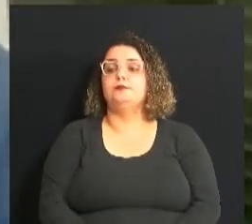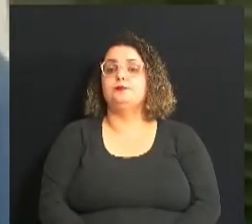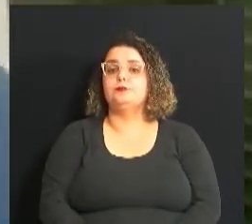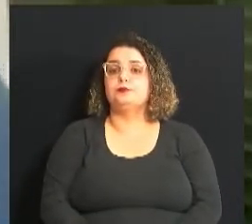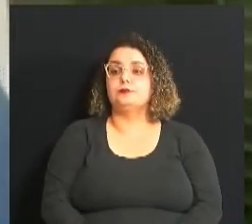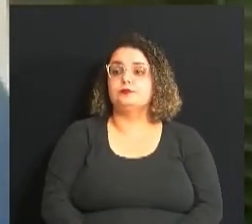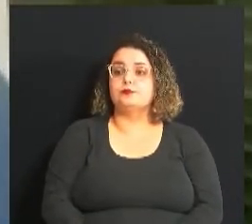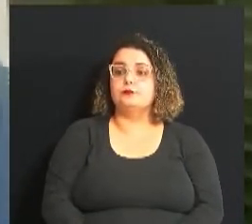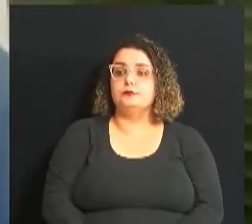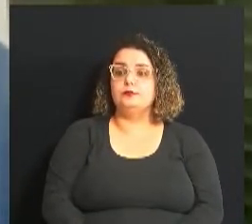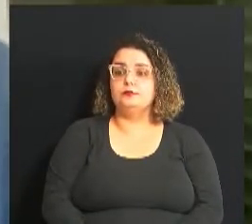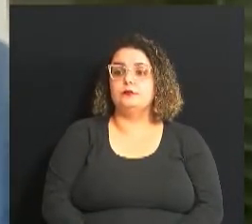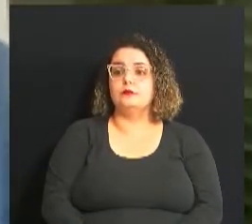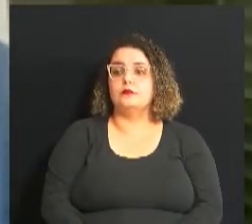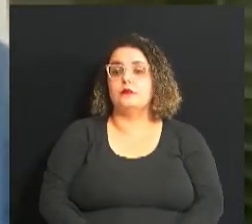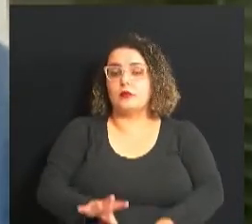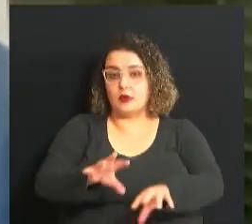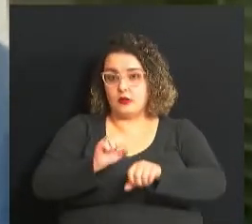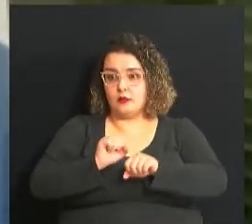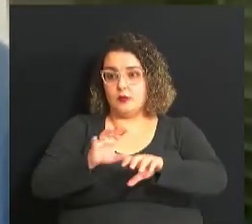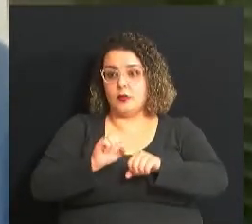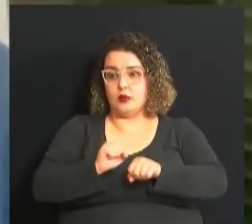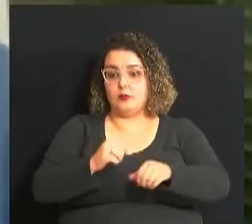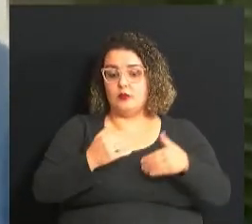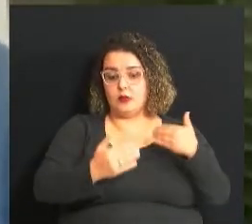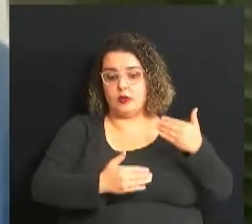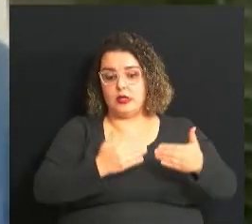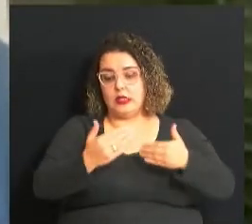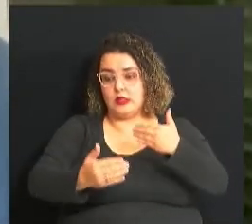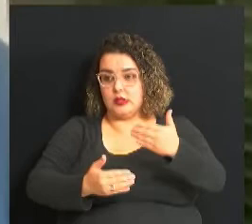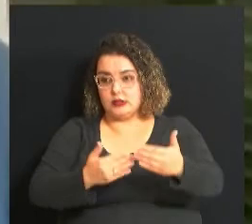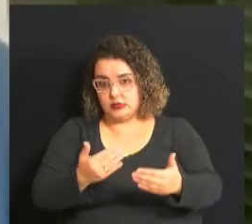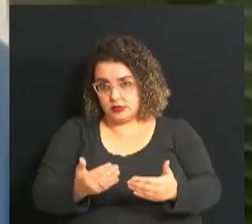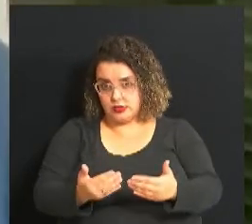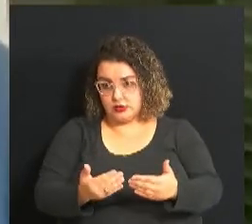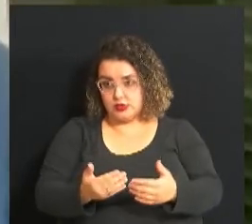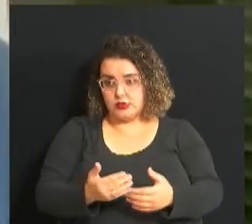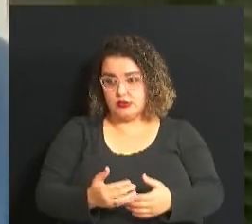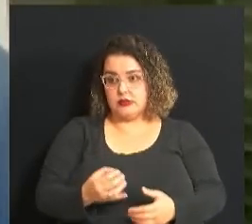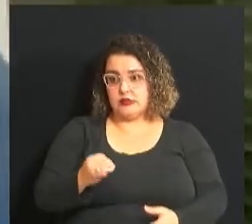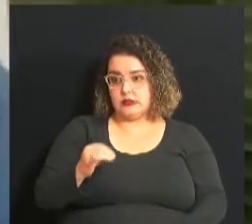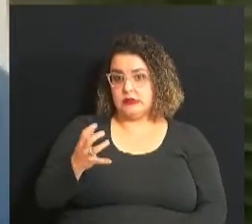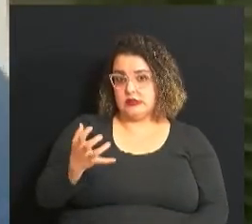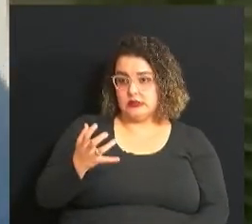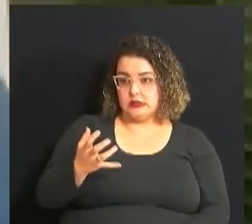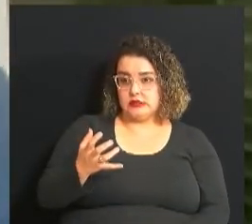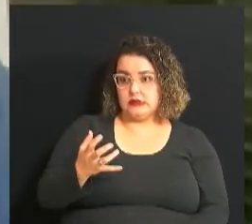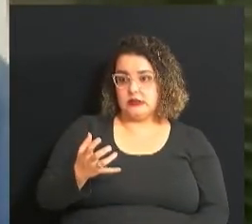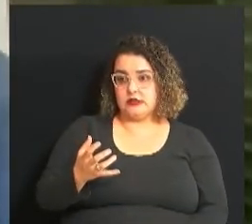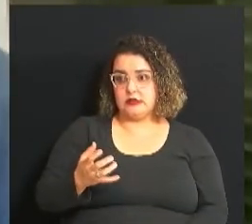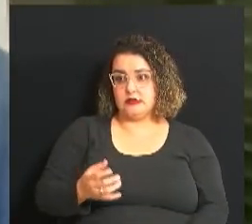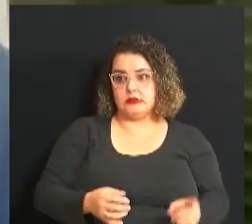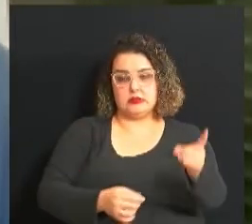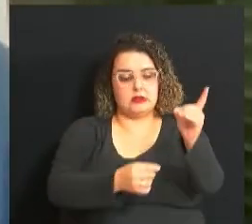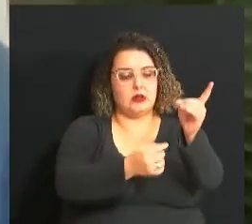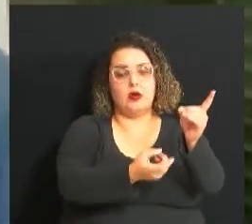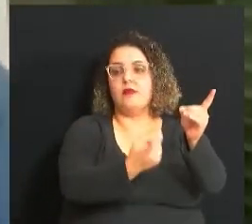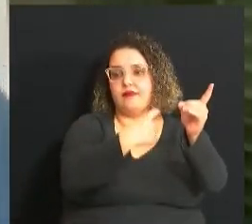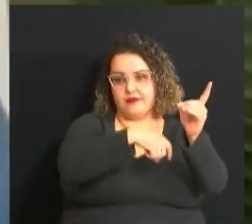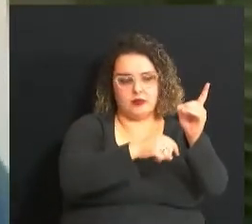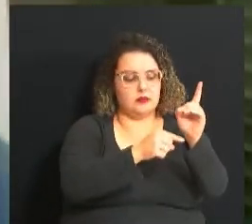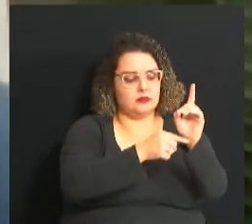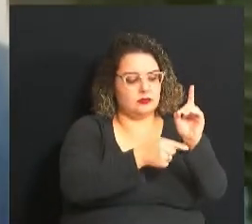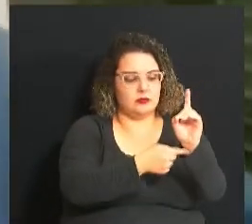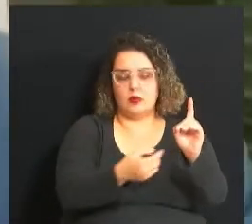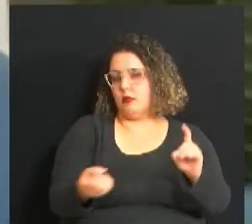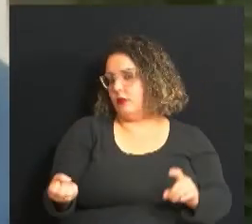sendo absorvidos. O tempo de você, se você quiser refazer, porque você teve uma nova parceira,